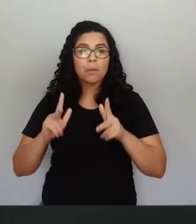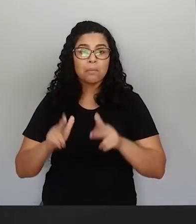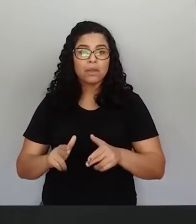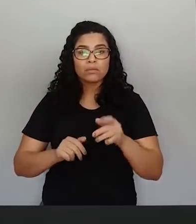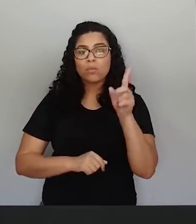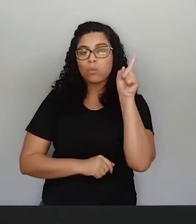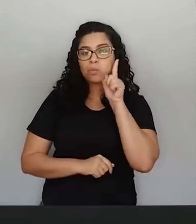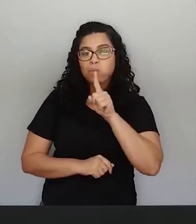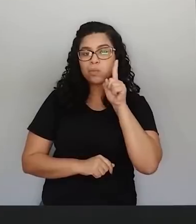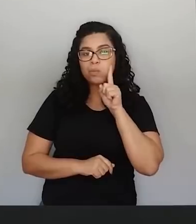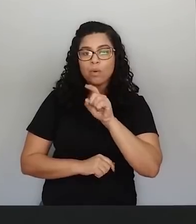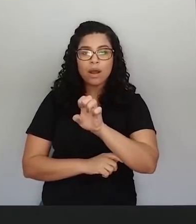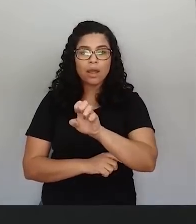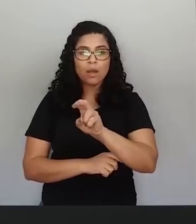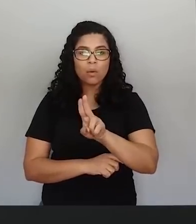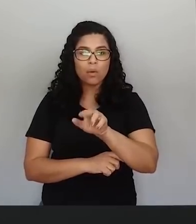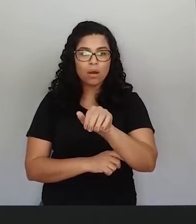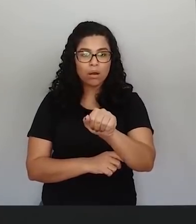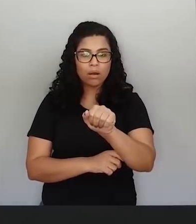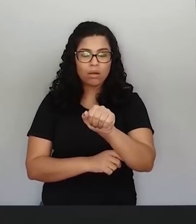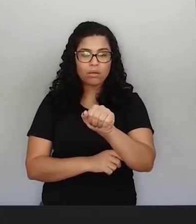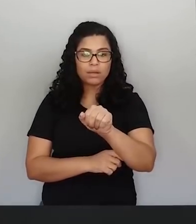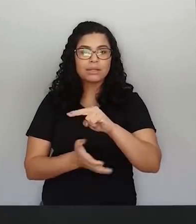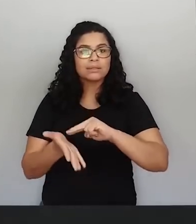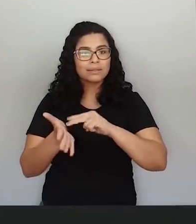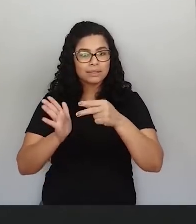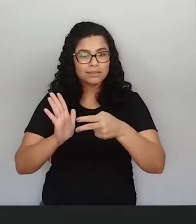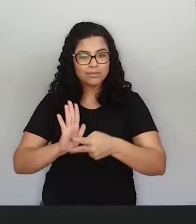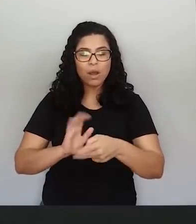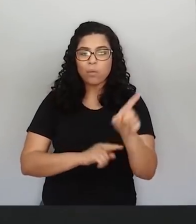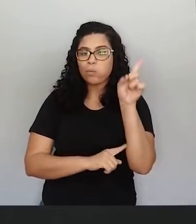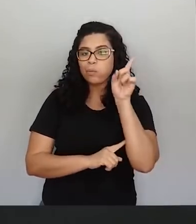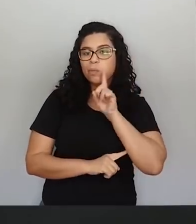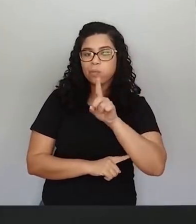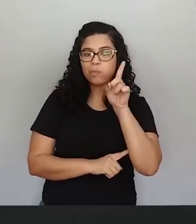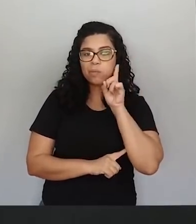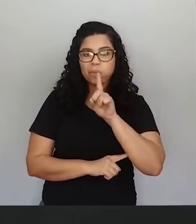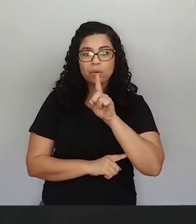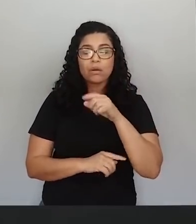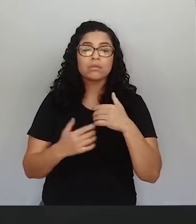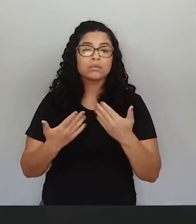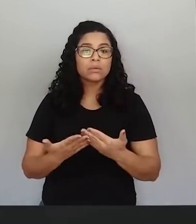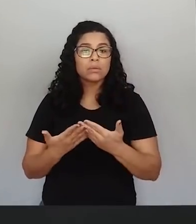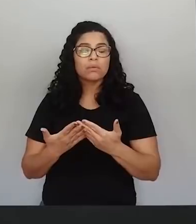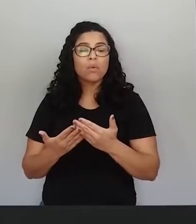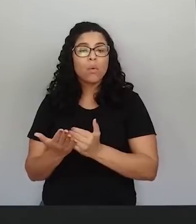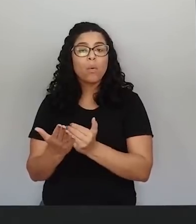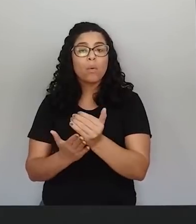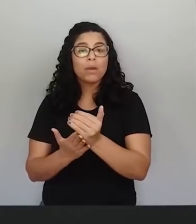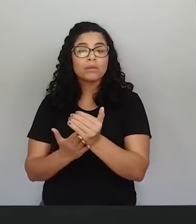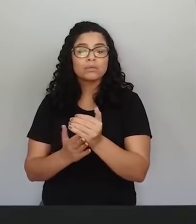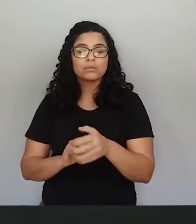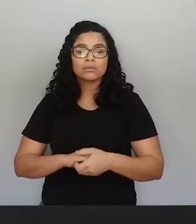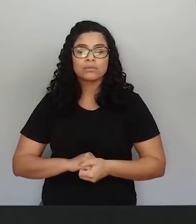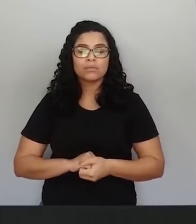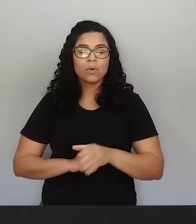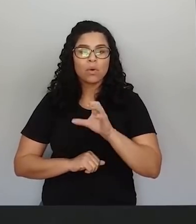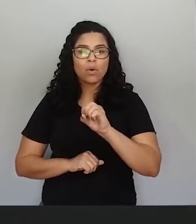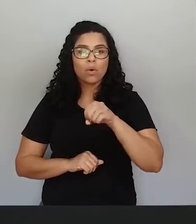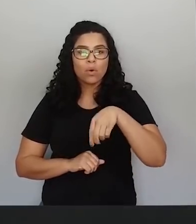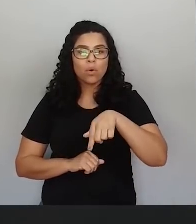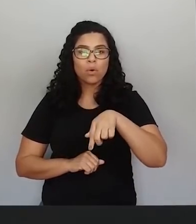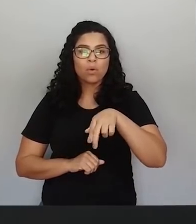necessidades. Então esse processo cultural rico, heterogêneo, mostra que muitas vezes é pela fusão, é pelo encontro de línguas e de culturas que a gente também mostra